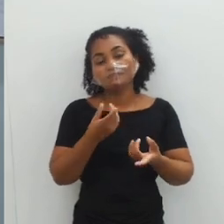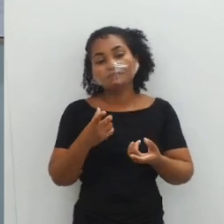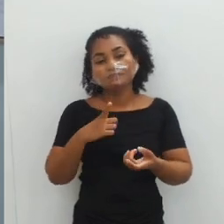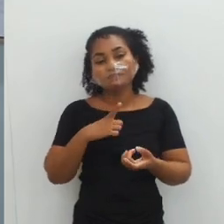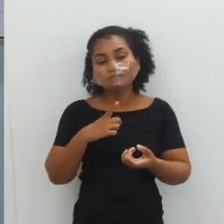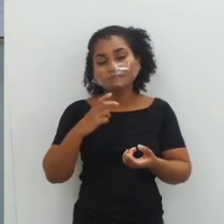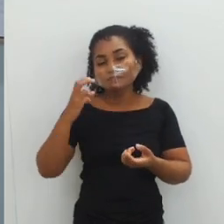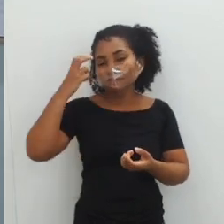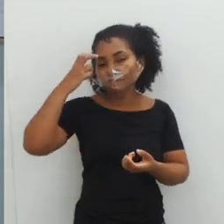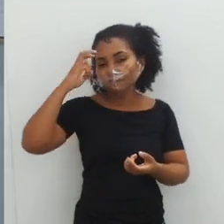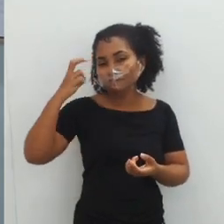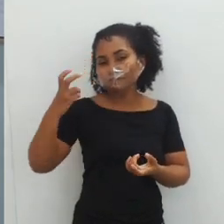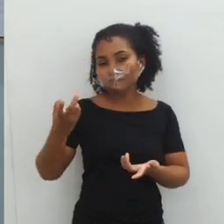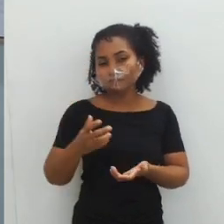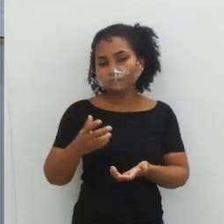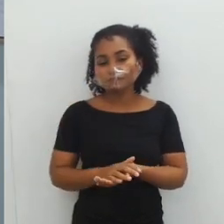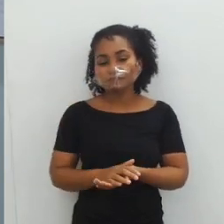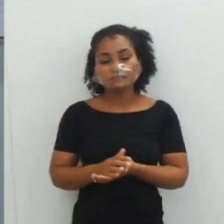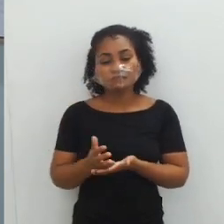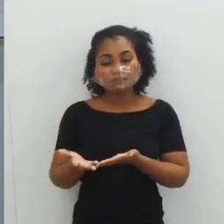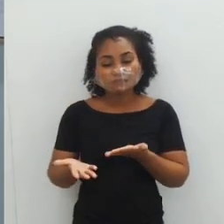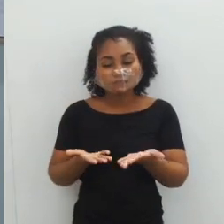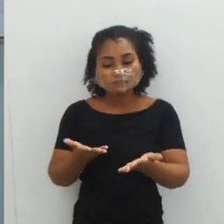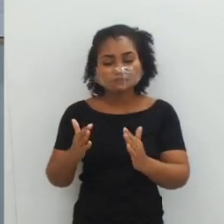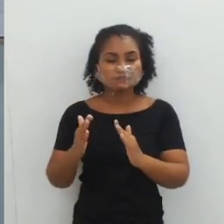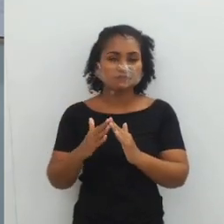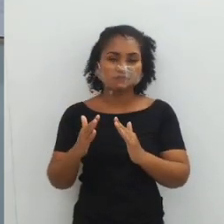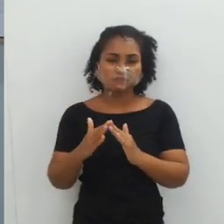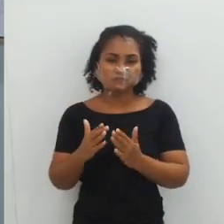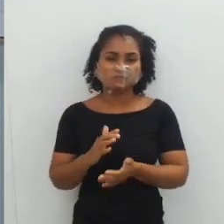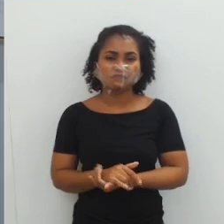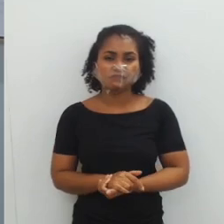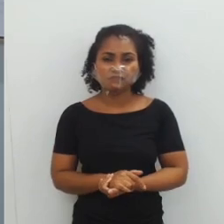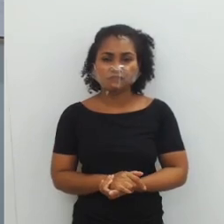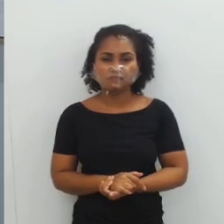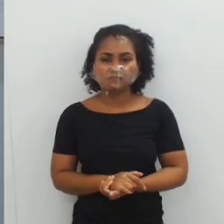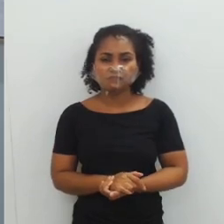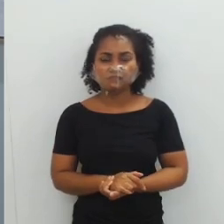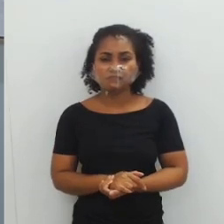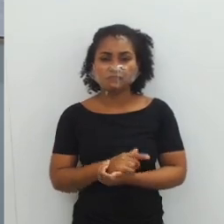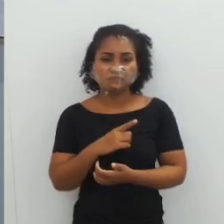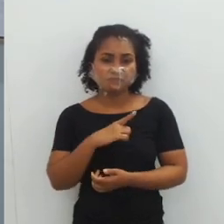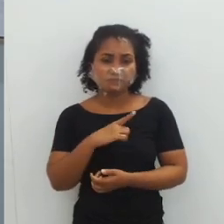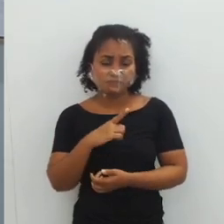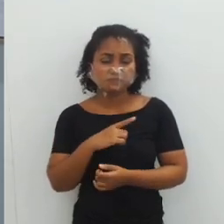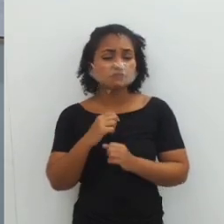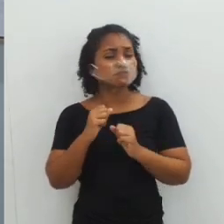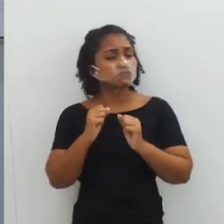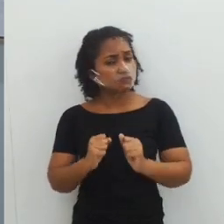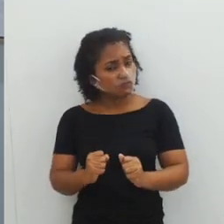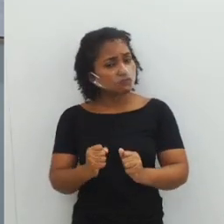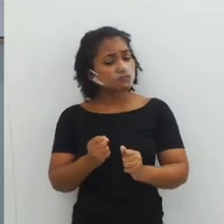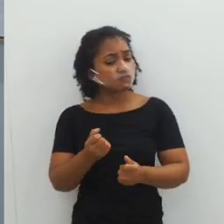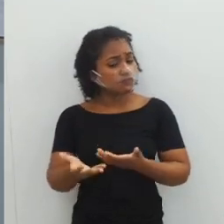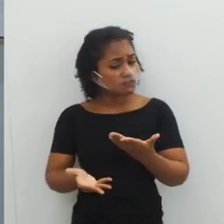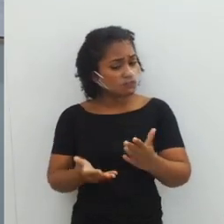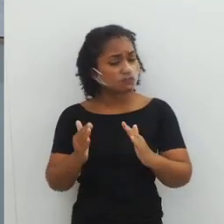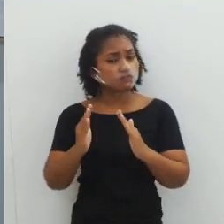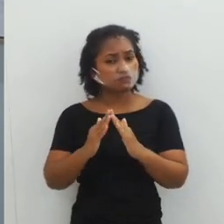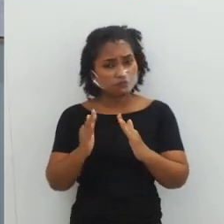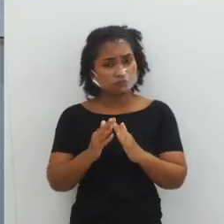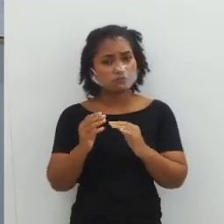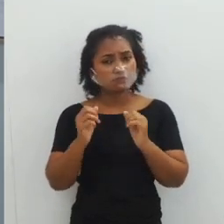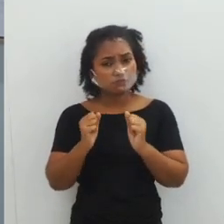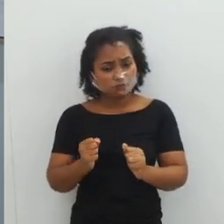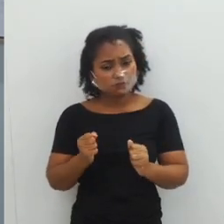muito essa cultura do homem que sustenta a casa, não se tem mais isso, né? A mulher pode sim sustentar a casa, a mulher pode